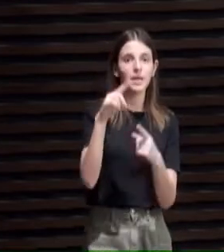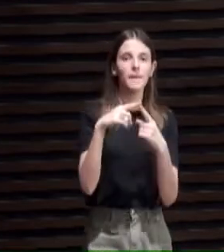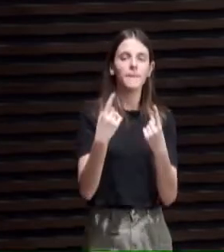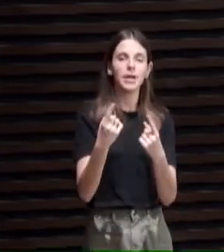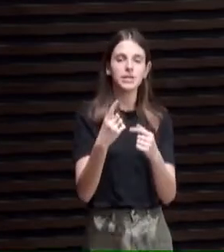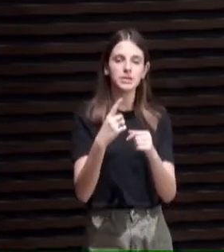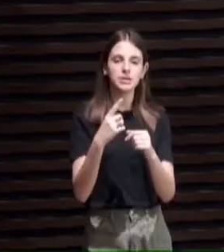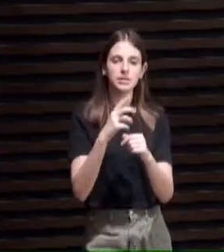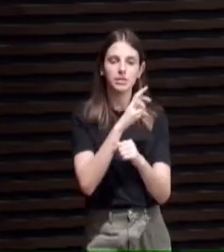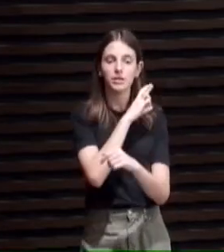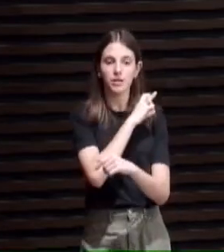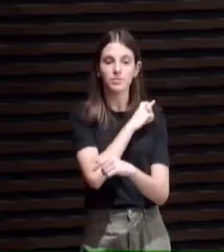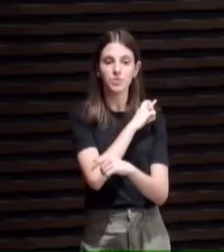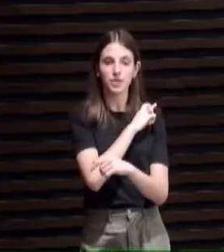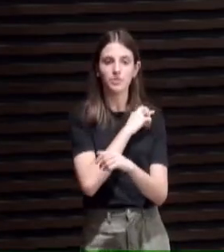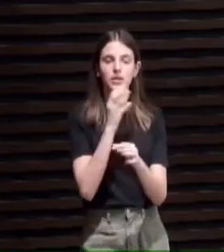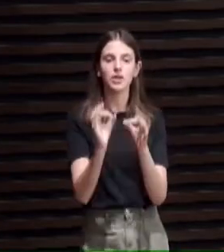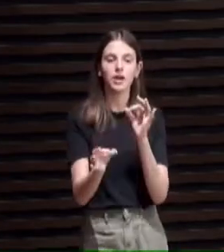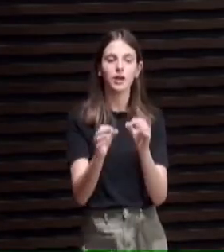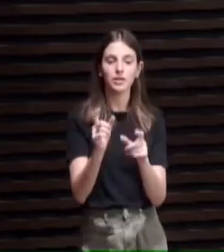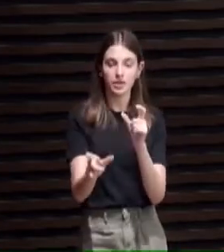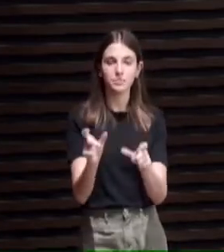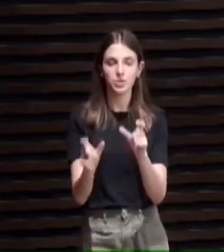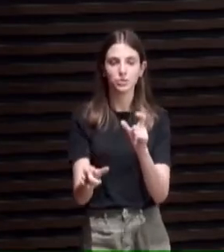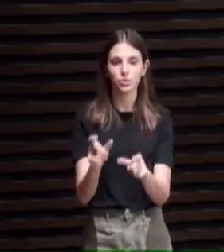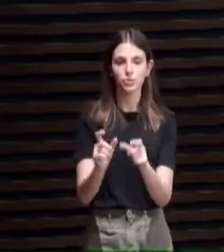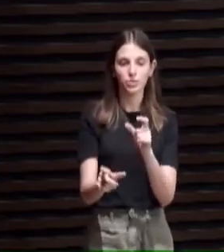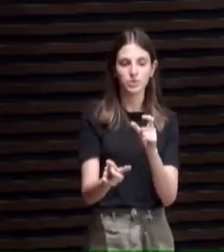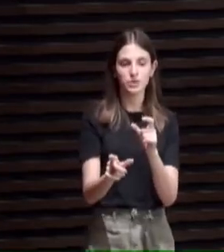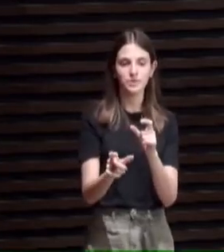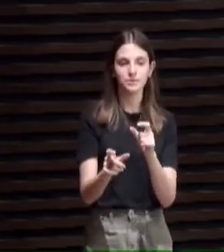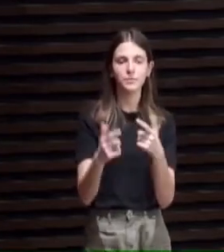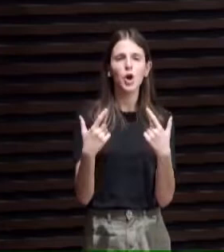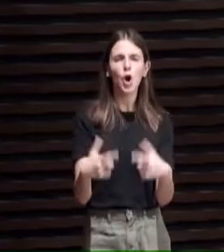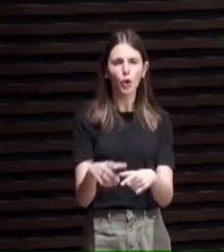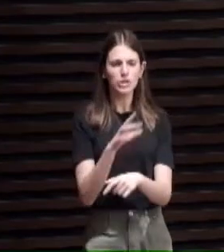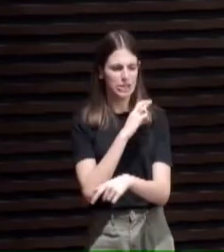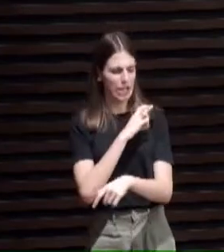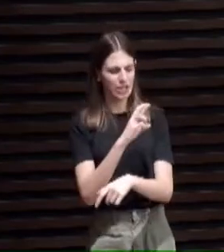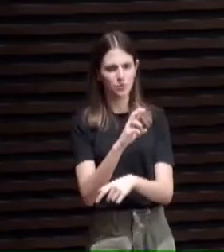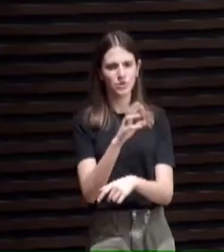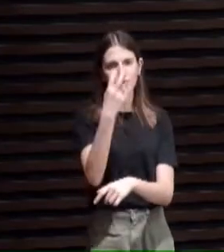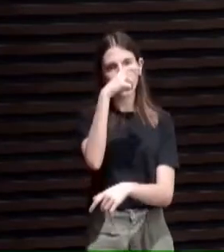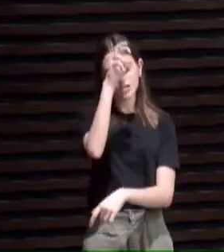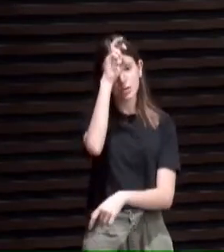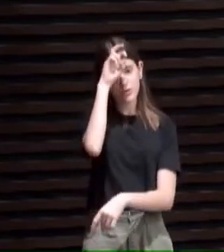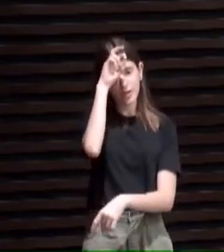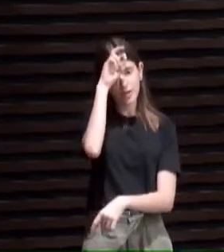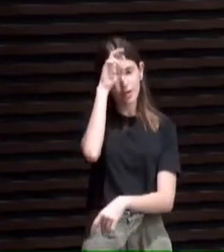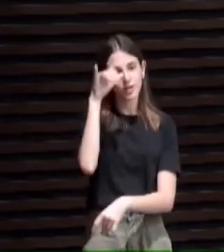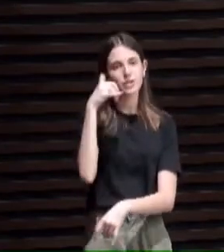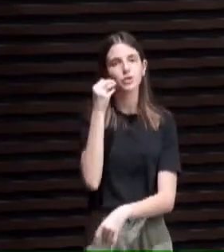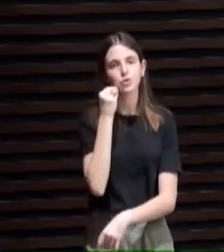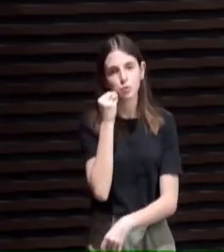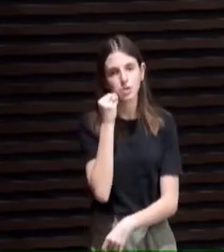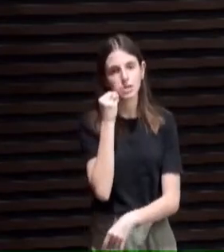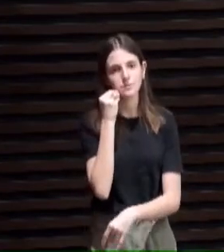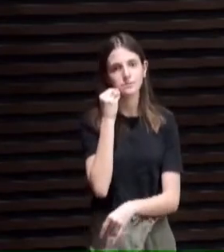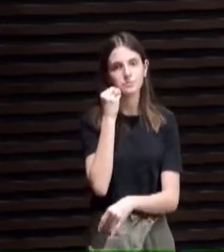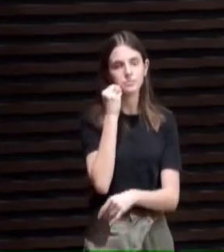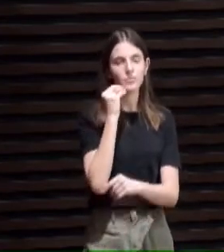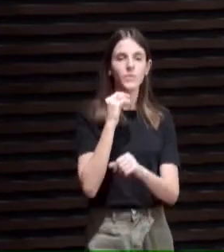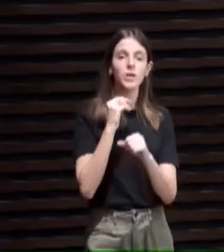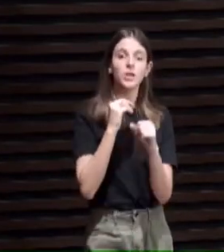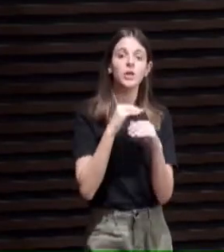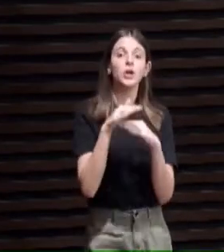está a responsabilidade de Judas? Onde está a responsabilidade, né, de Faraó? Tudo isso faz parte desse